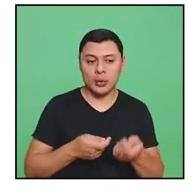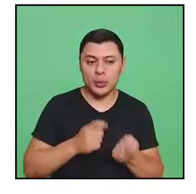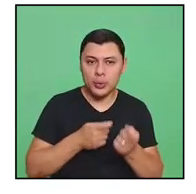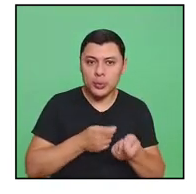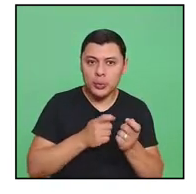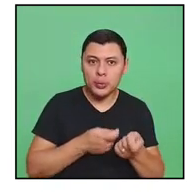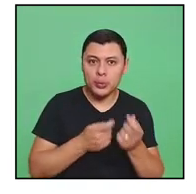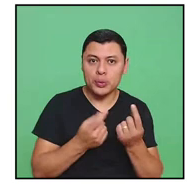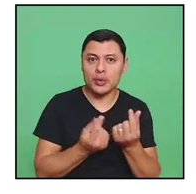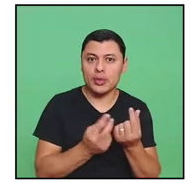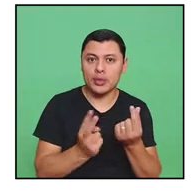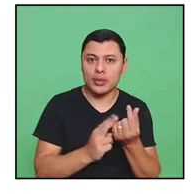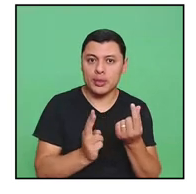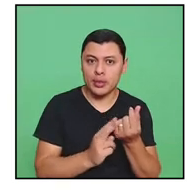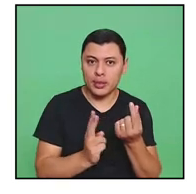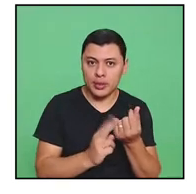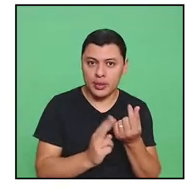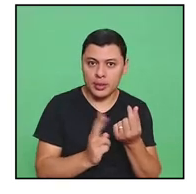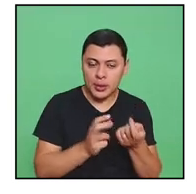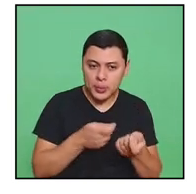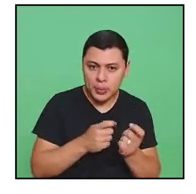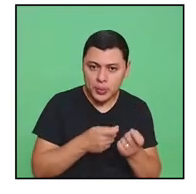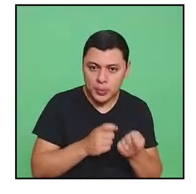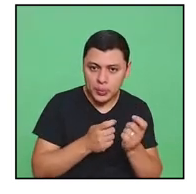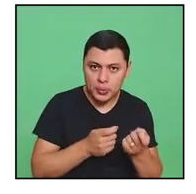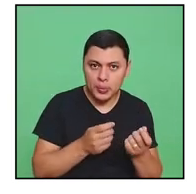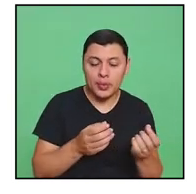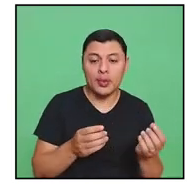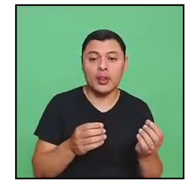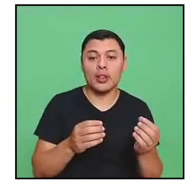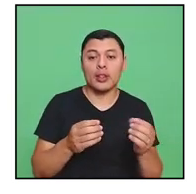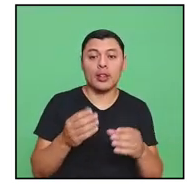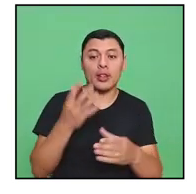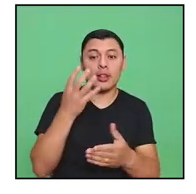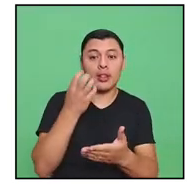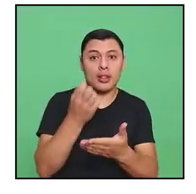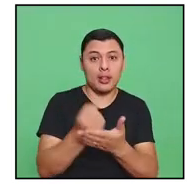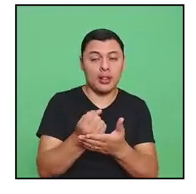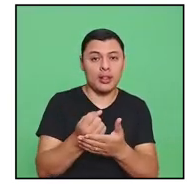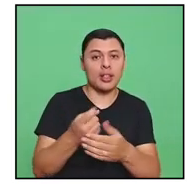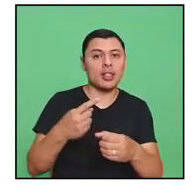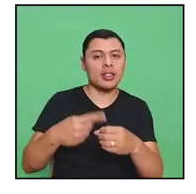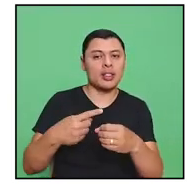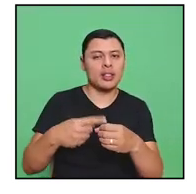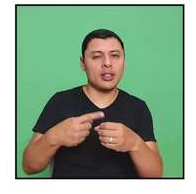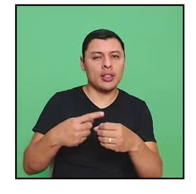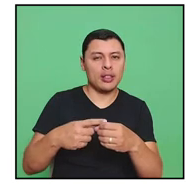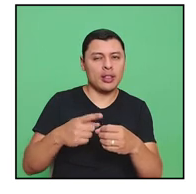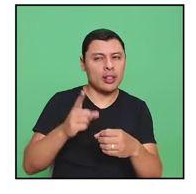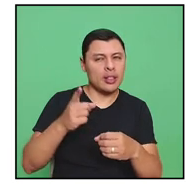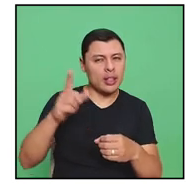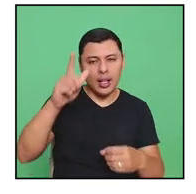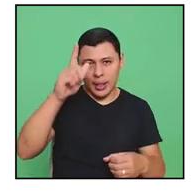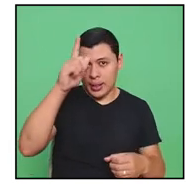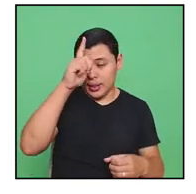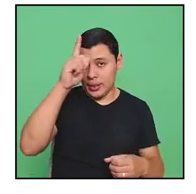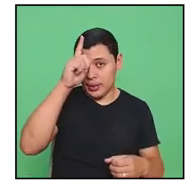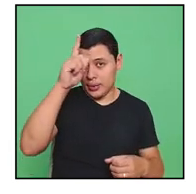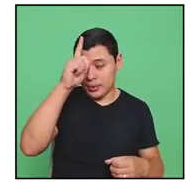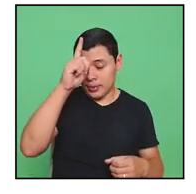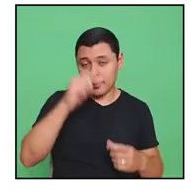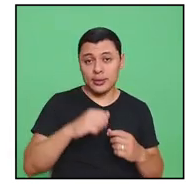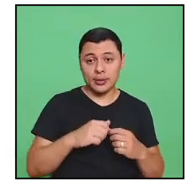criptomoedas, e a instalação delas num lote abandonado numa cidade interior, na Alemanha. E nessa